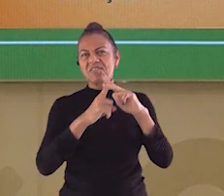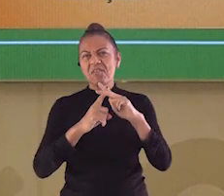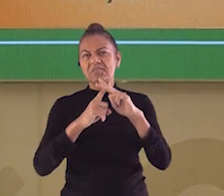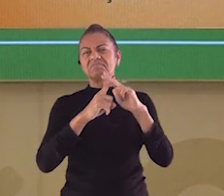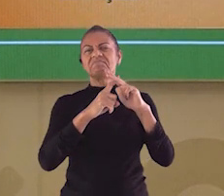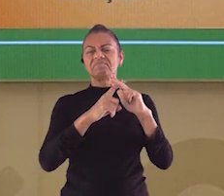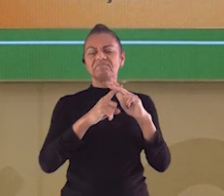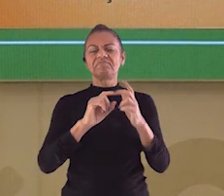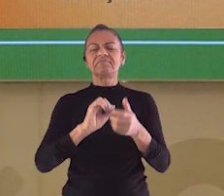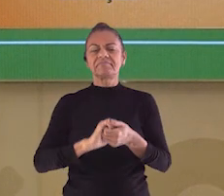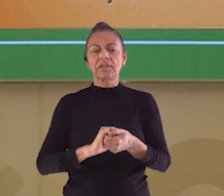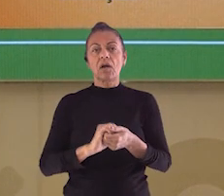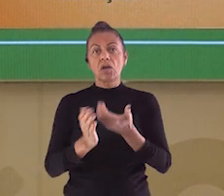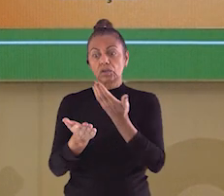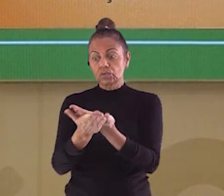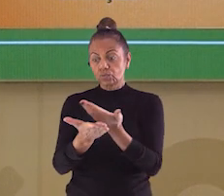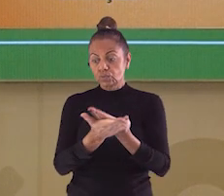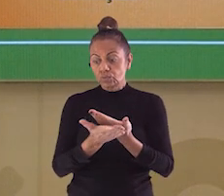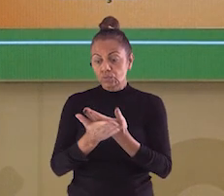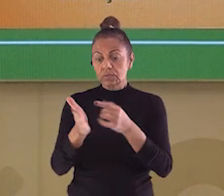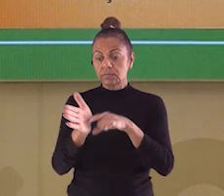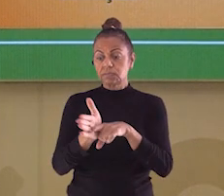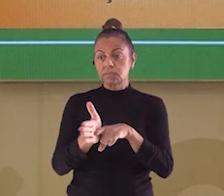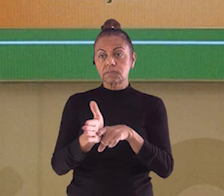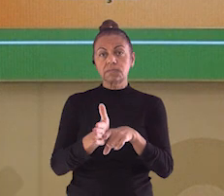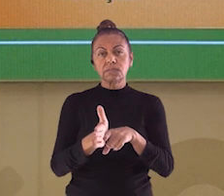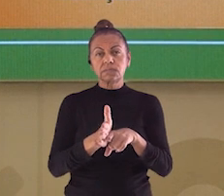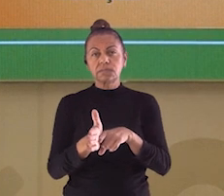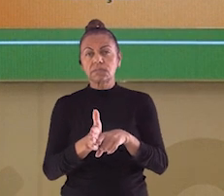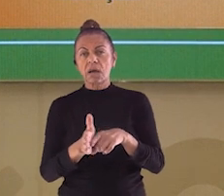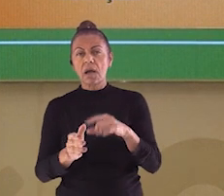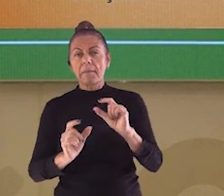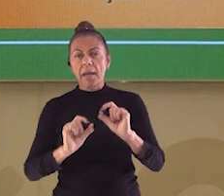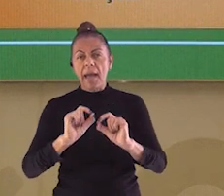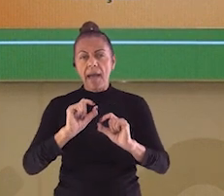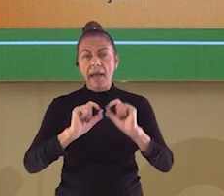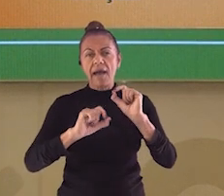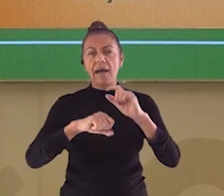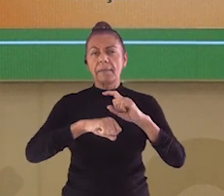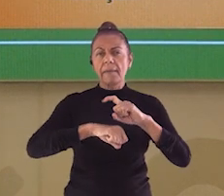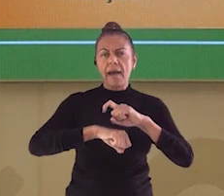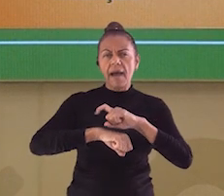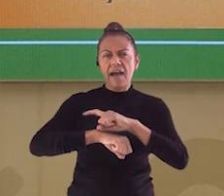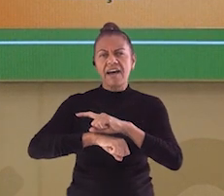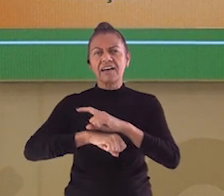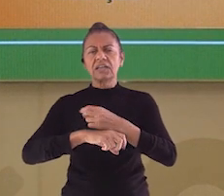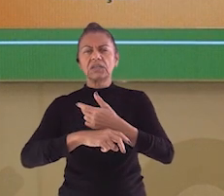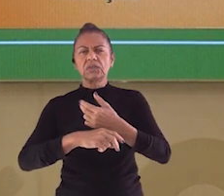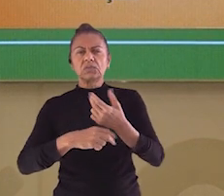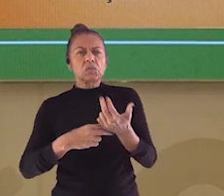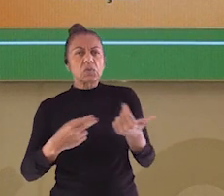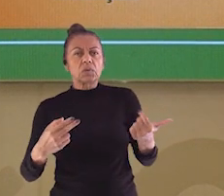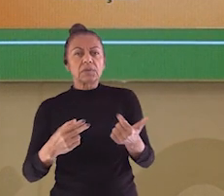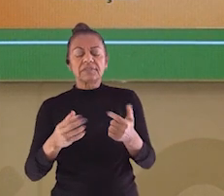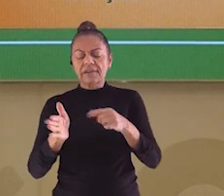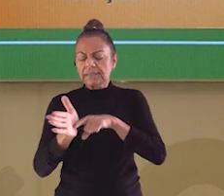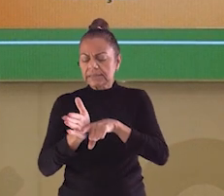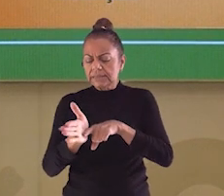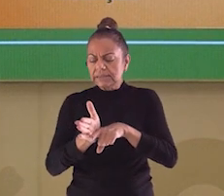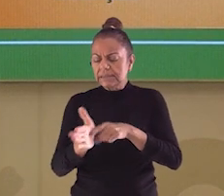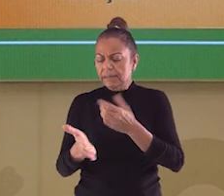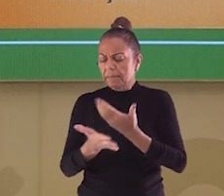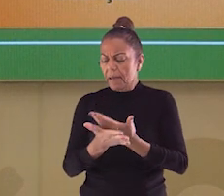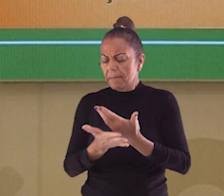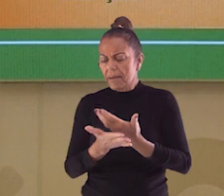doenças, permitindo que se estude seus agentes causadores por meio da observação para que